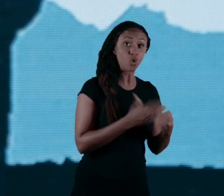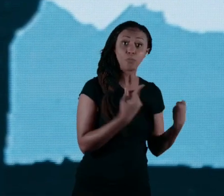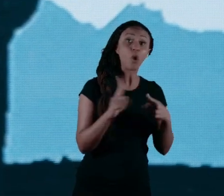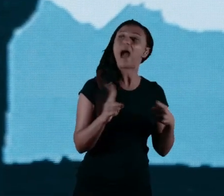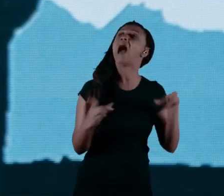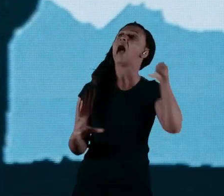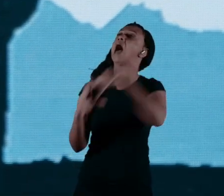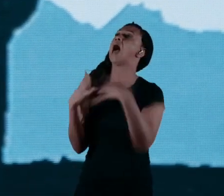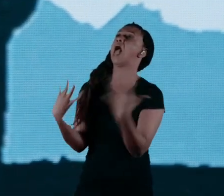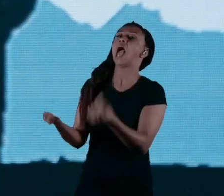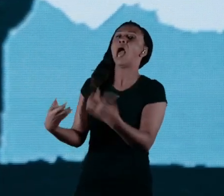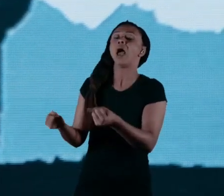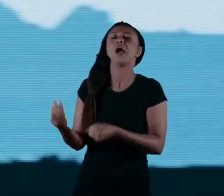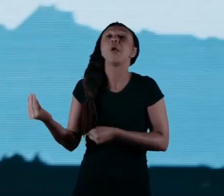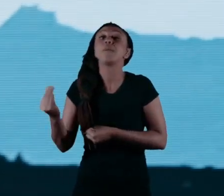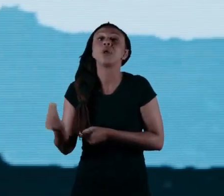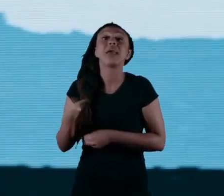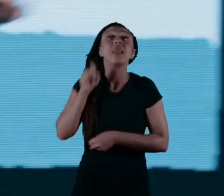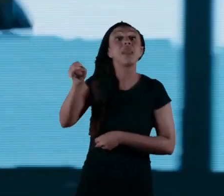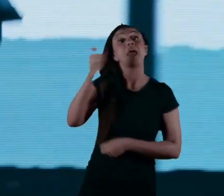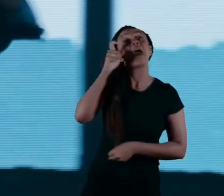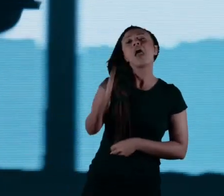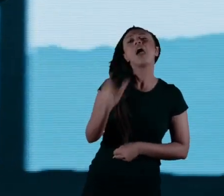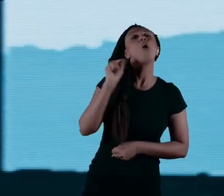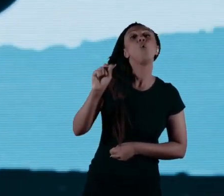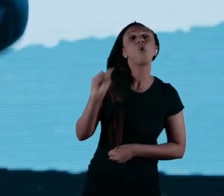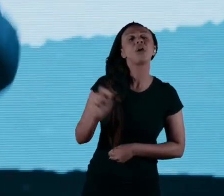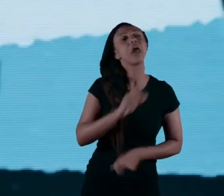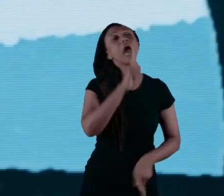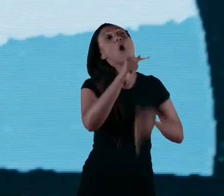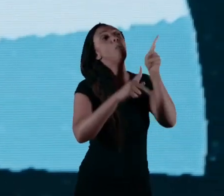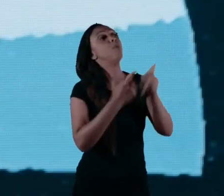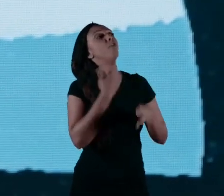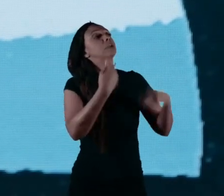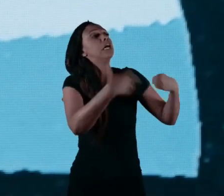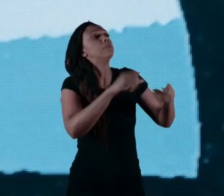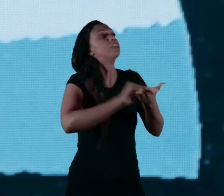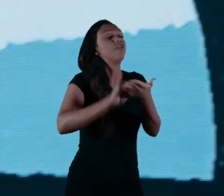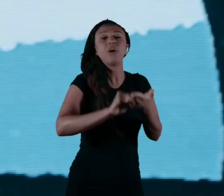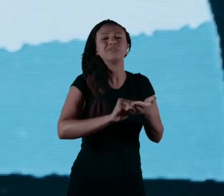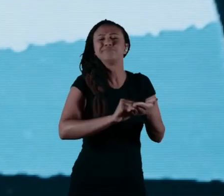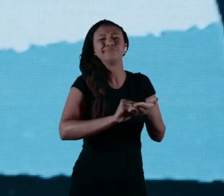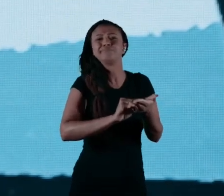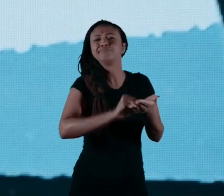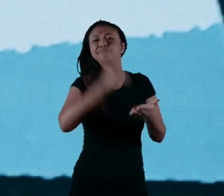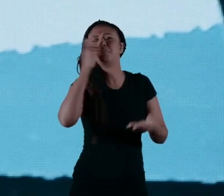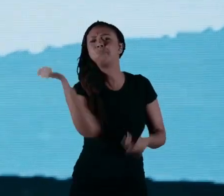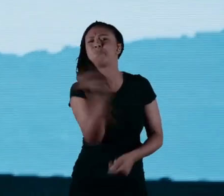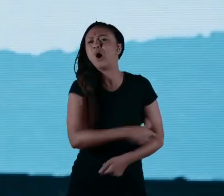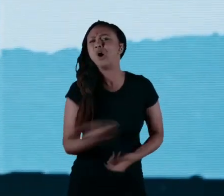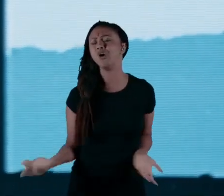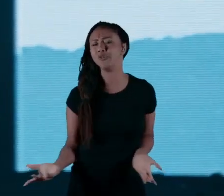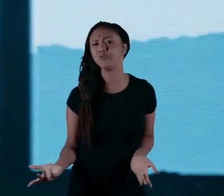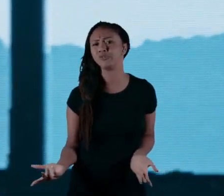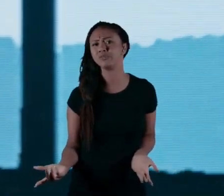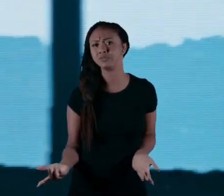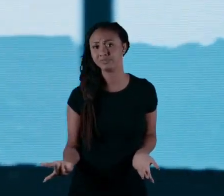Porque o que menos interessa ali é o que o povo precisa. É a necessidade do